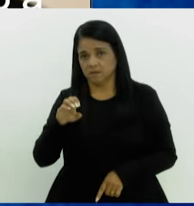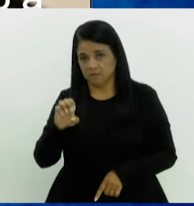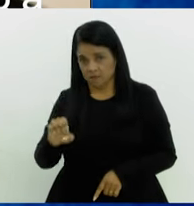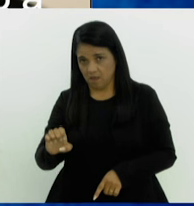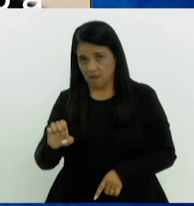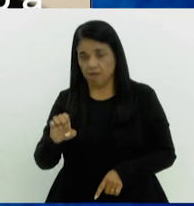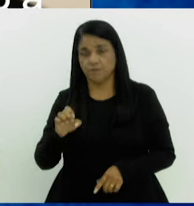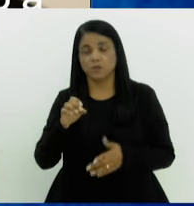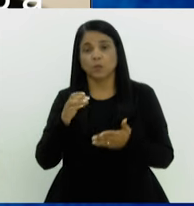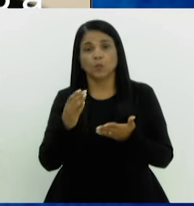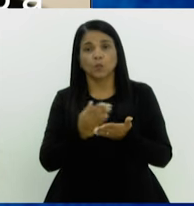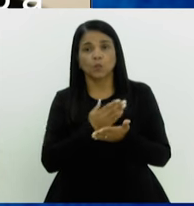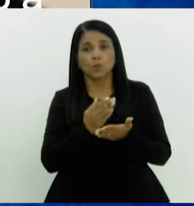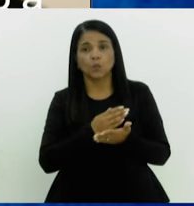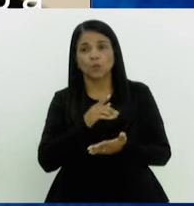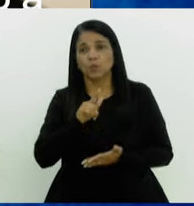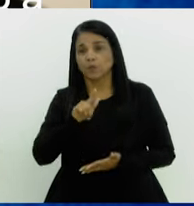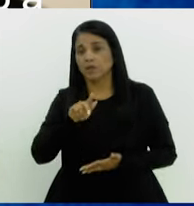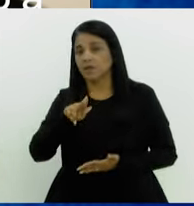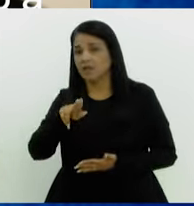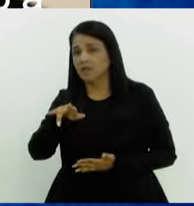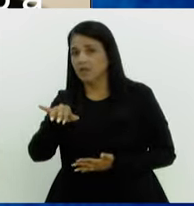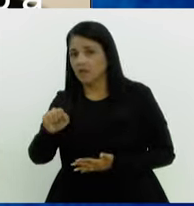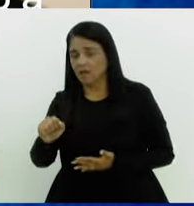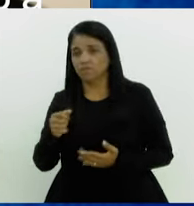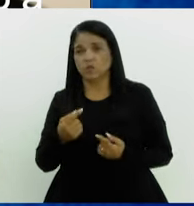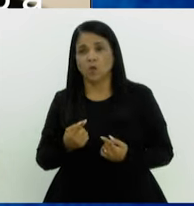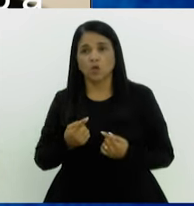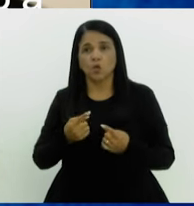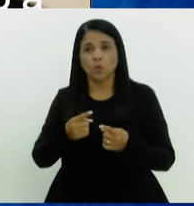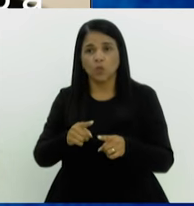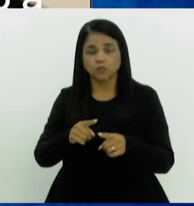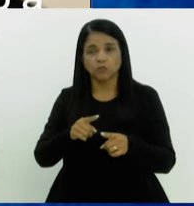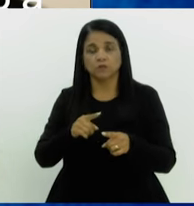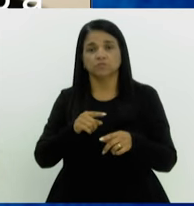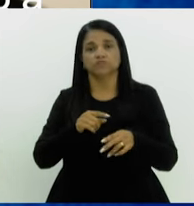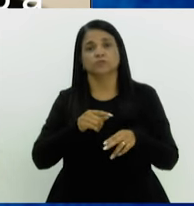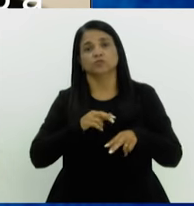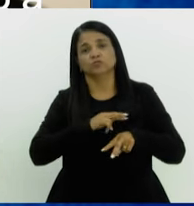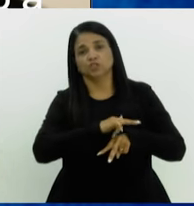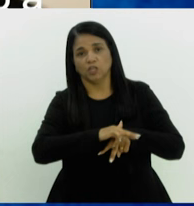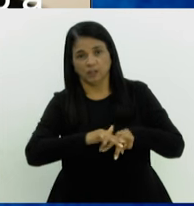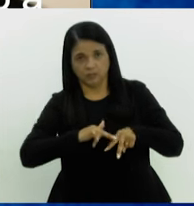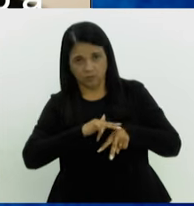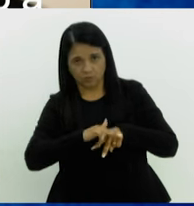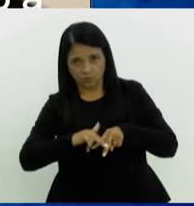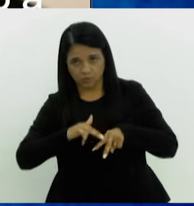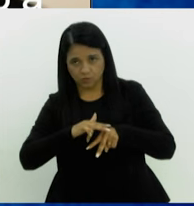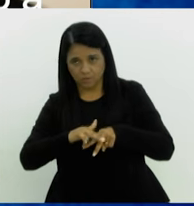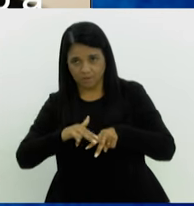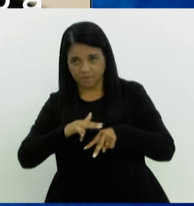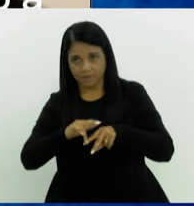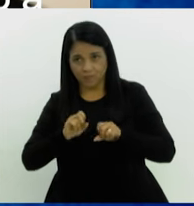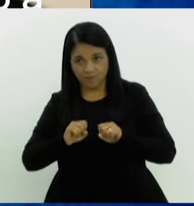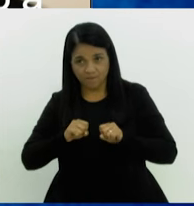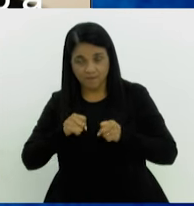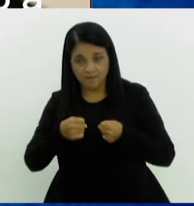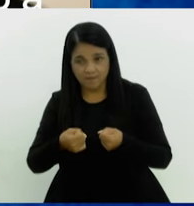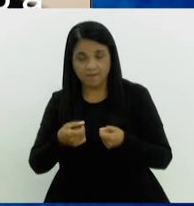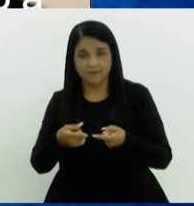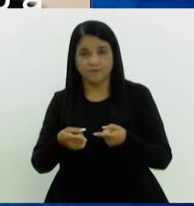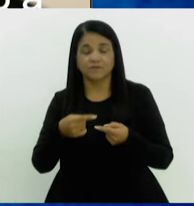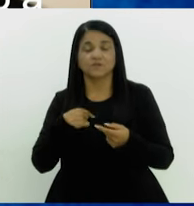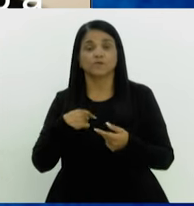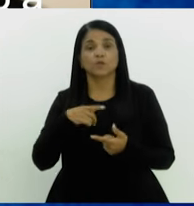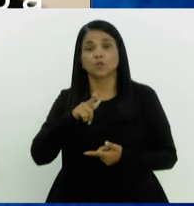Combate à violência de gênero nas redes sociais Você lembra desse desse guia n esse guia foi